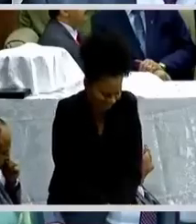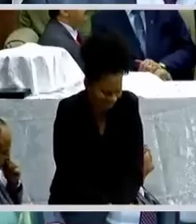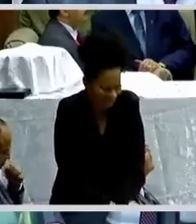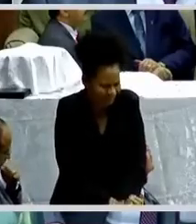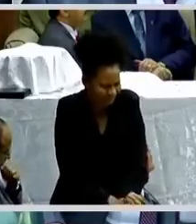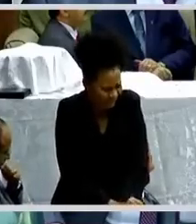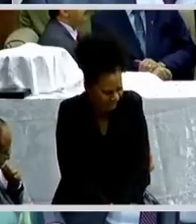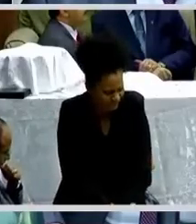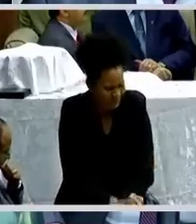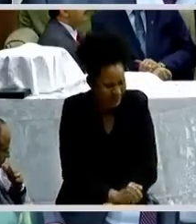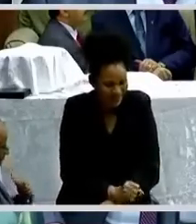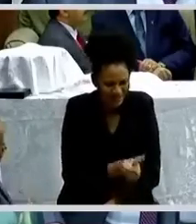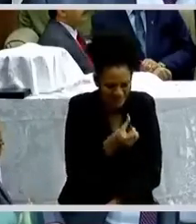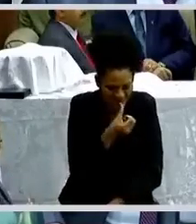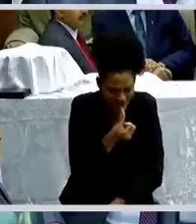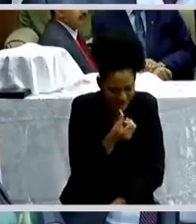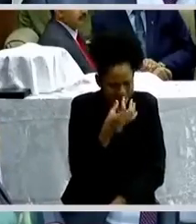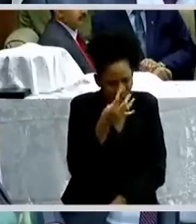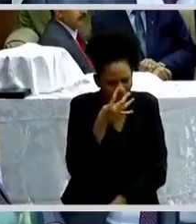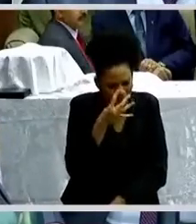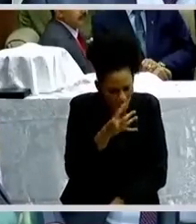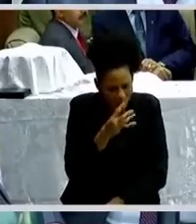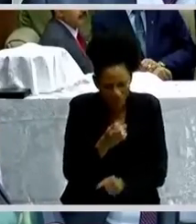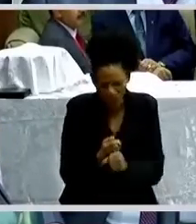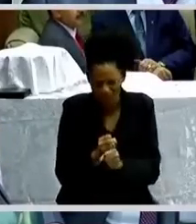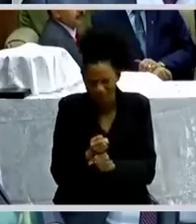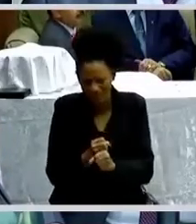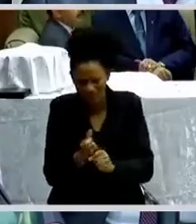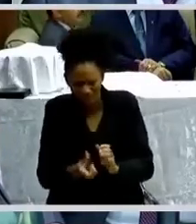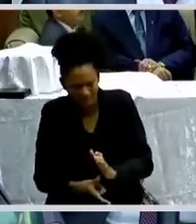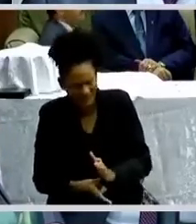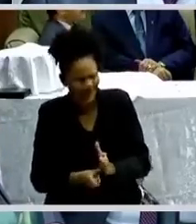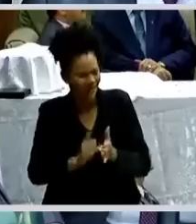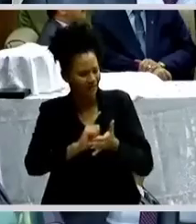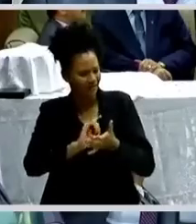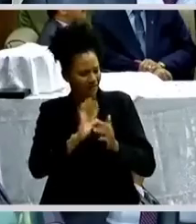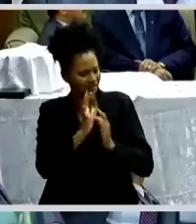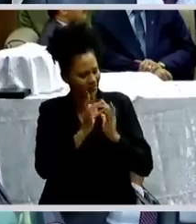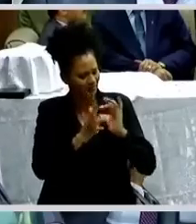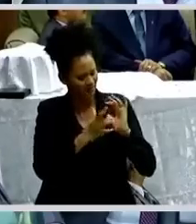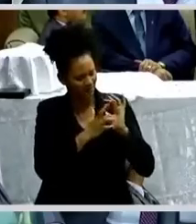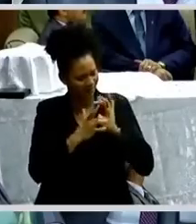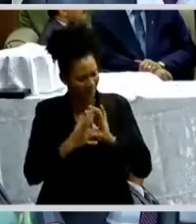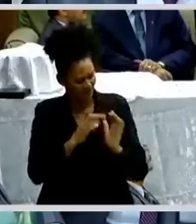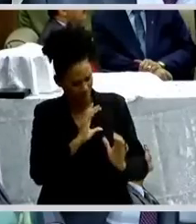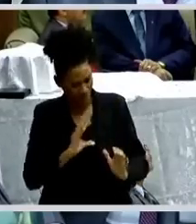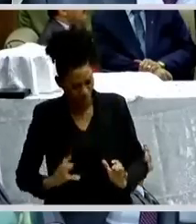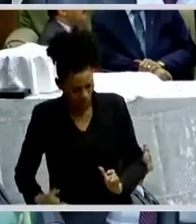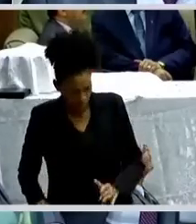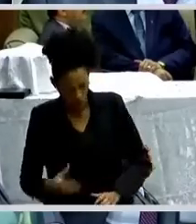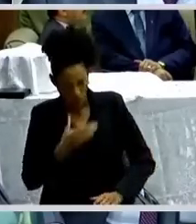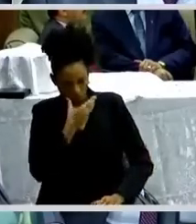64 anos antes de Cristo, o general Pompeu